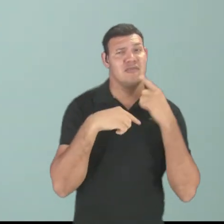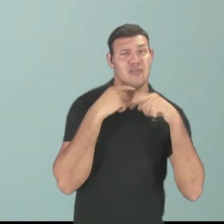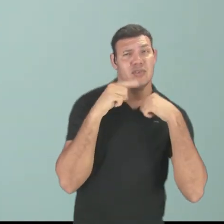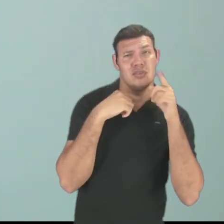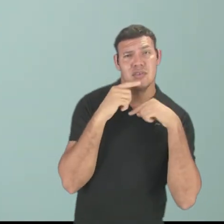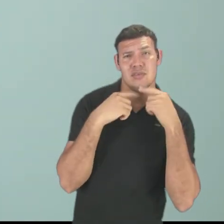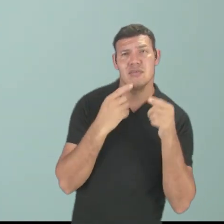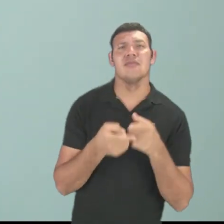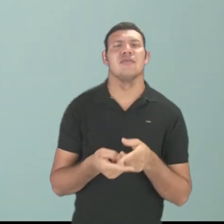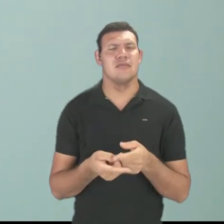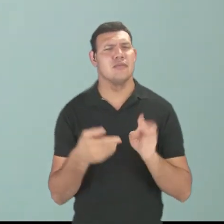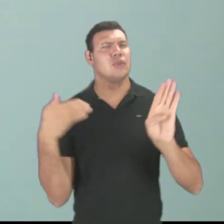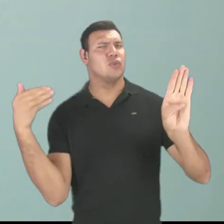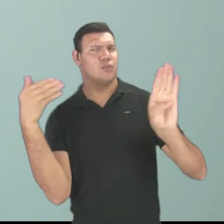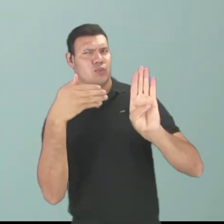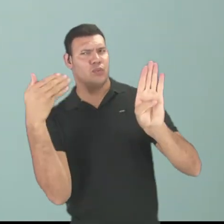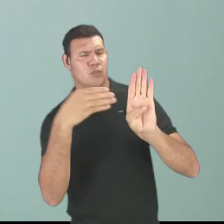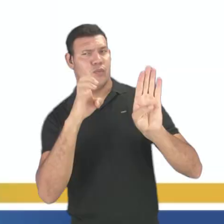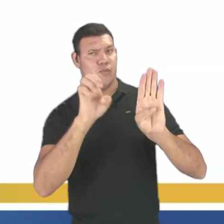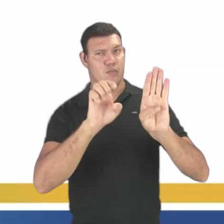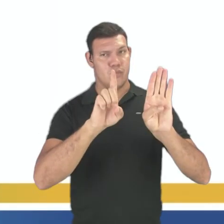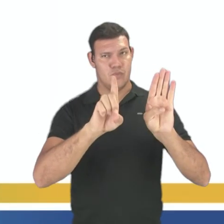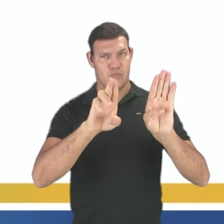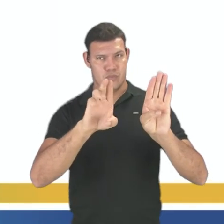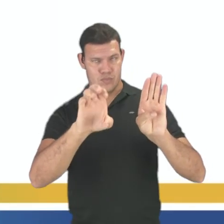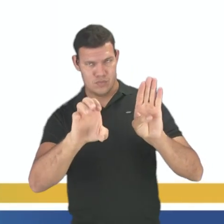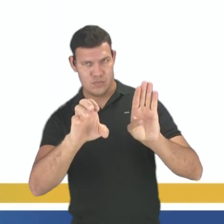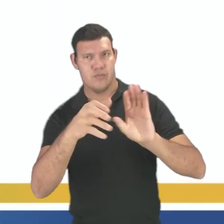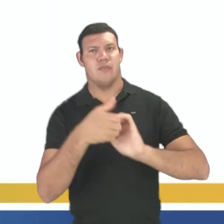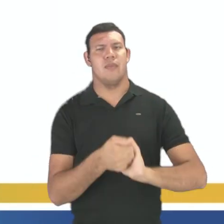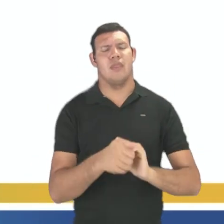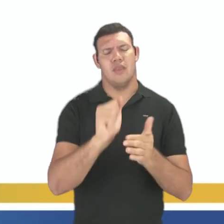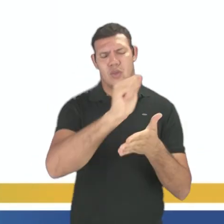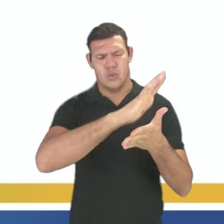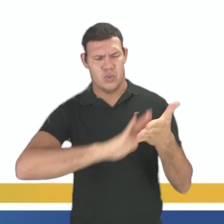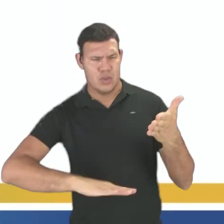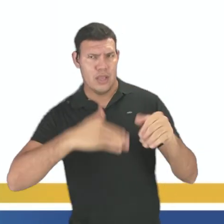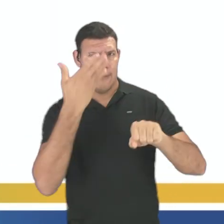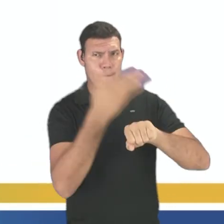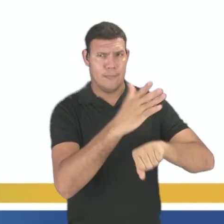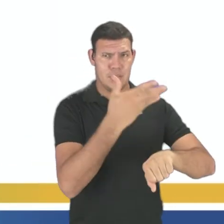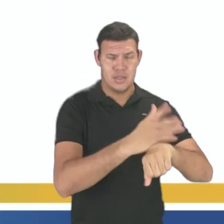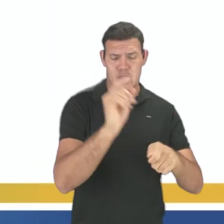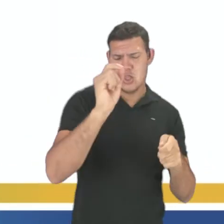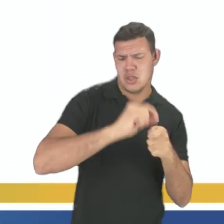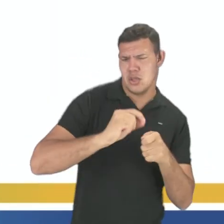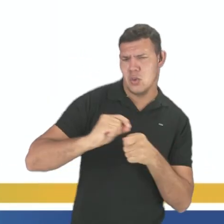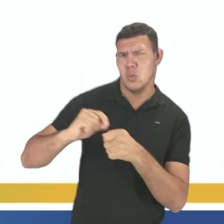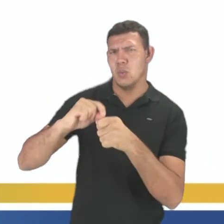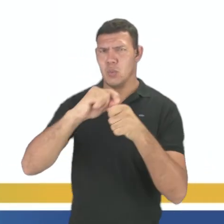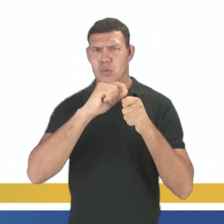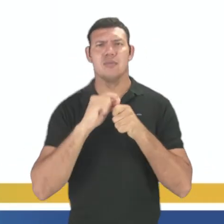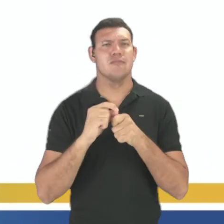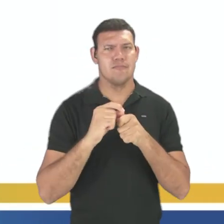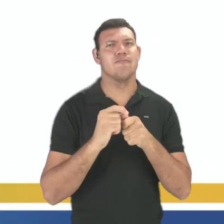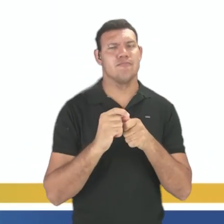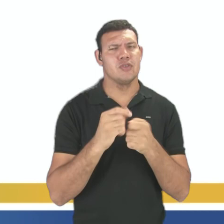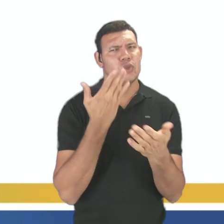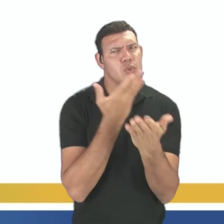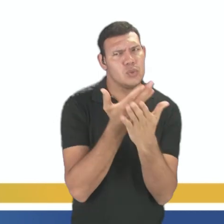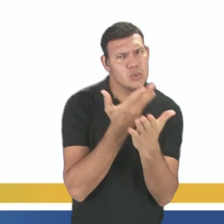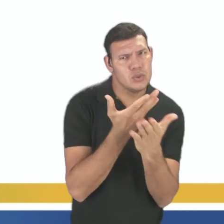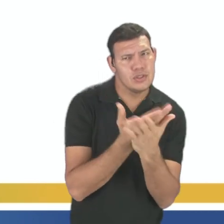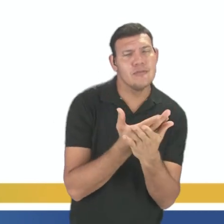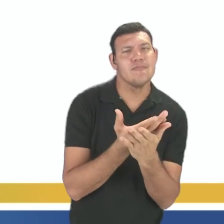dúvida, gente, por favor, acessem a plataforma Eduque. Façam os exercícios complementares que tem lá. Vão ajudar muito para que vocês